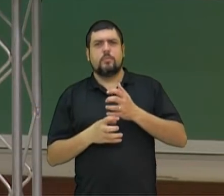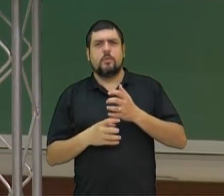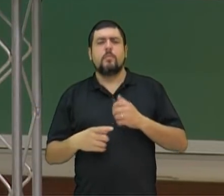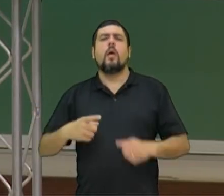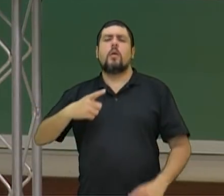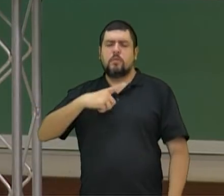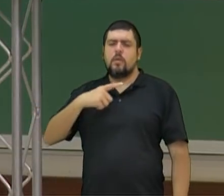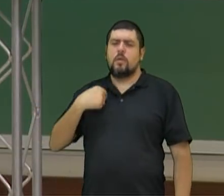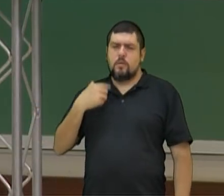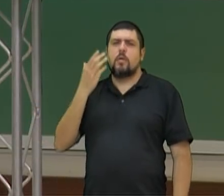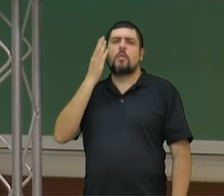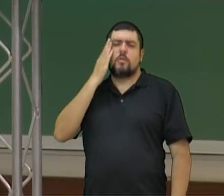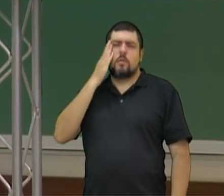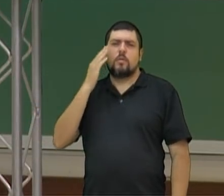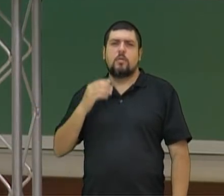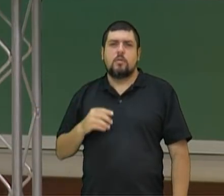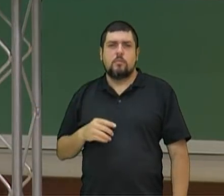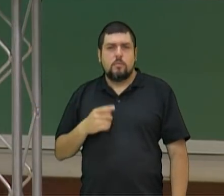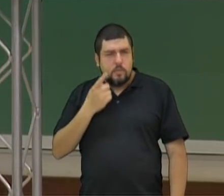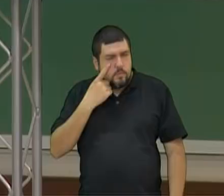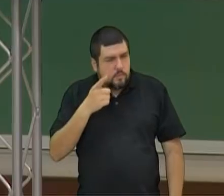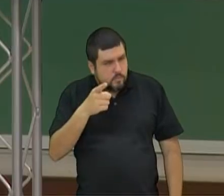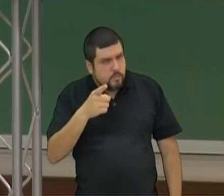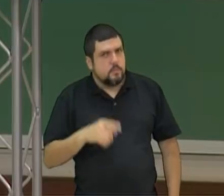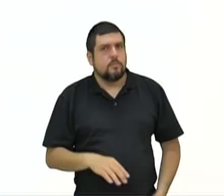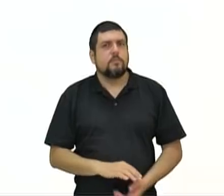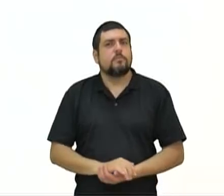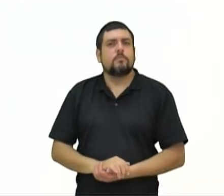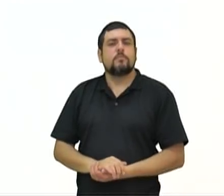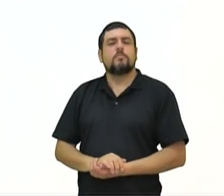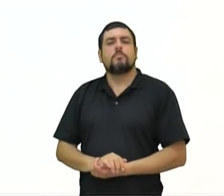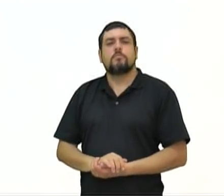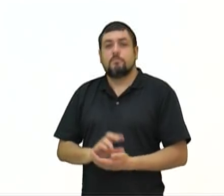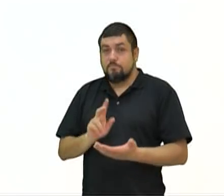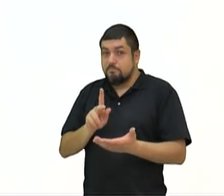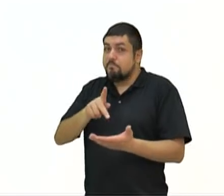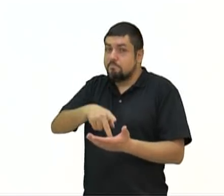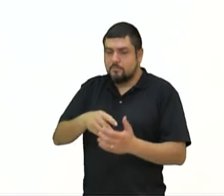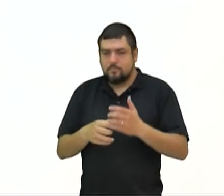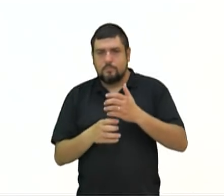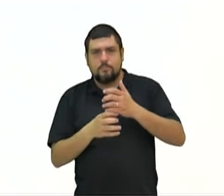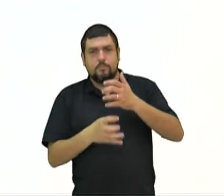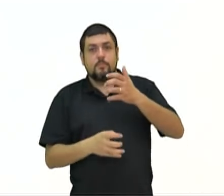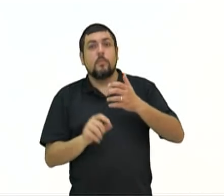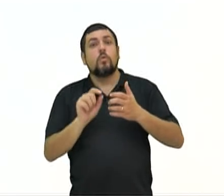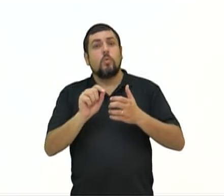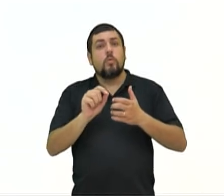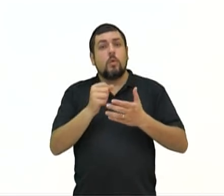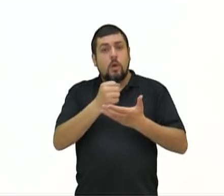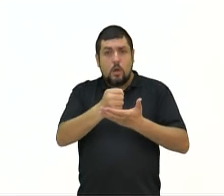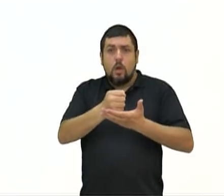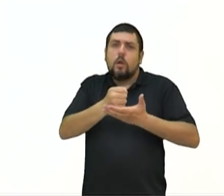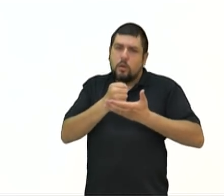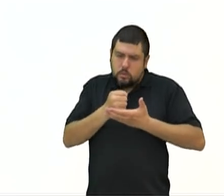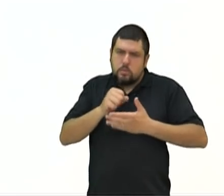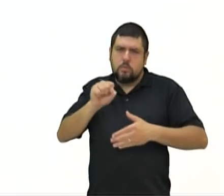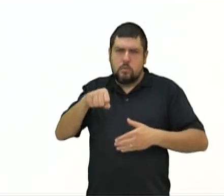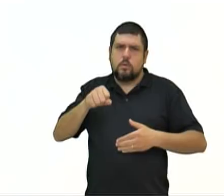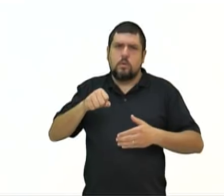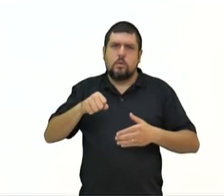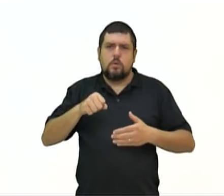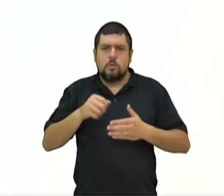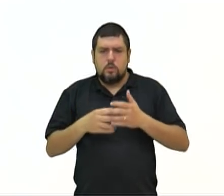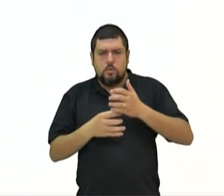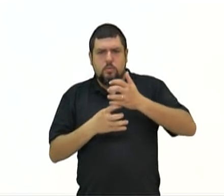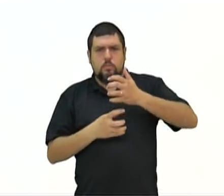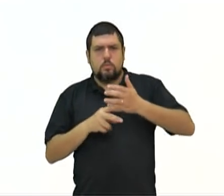sei a função dela. Quero ver se você sabe. Realmente, a coluna vertebral auxilia na movimentação do meu corpo. Ele me